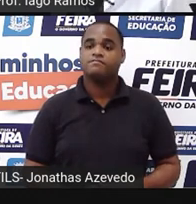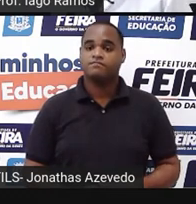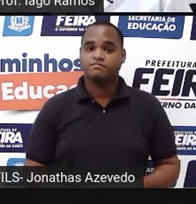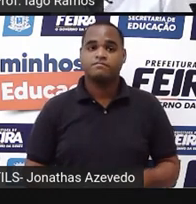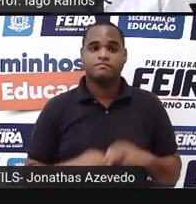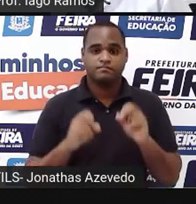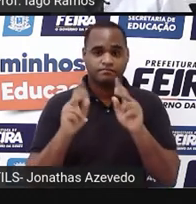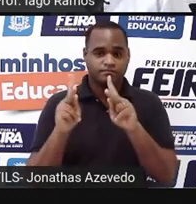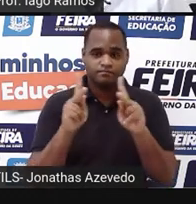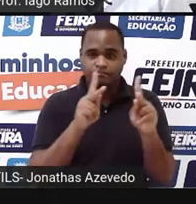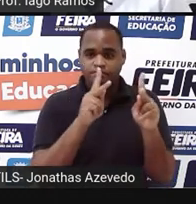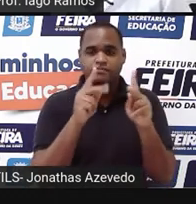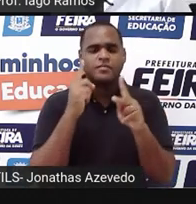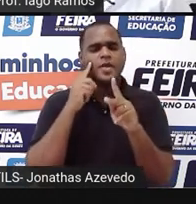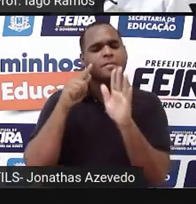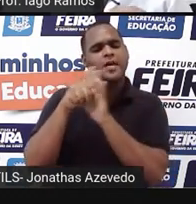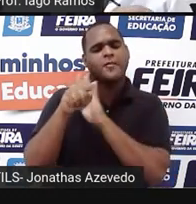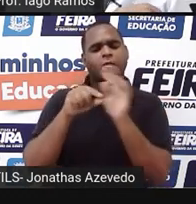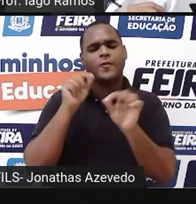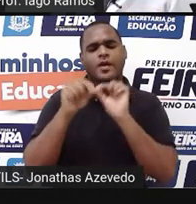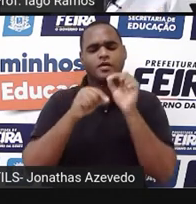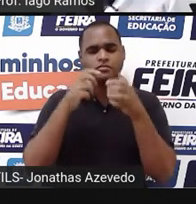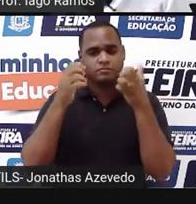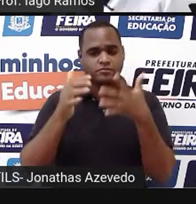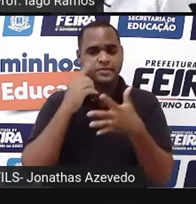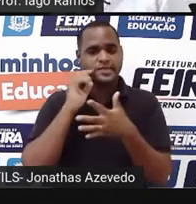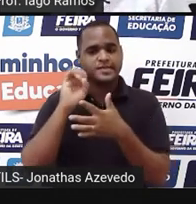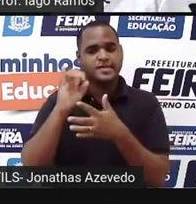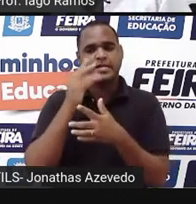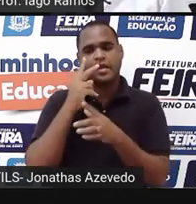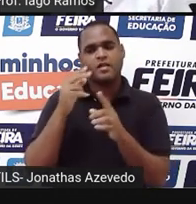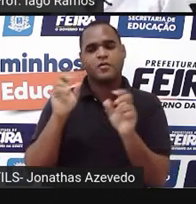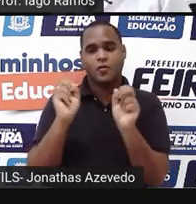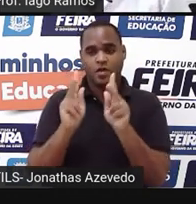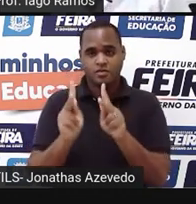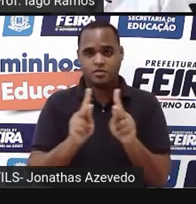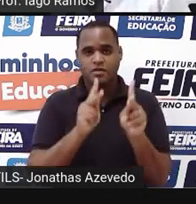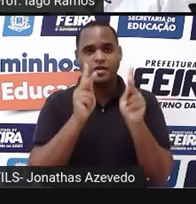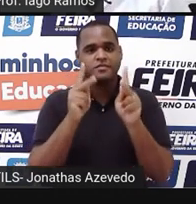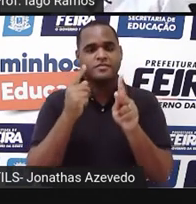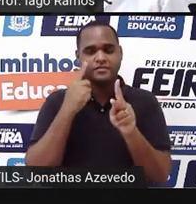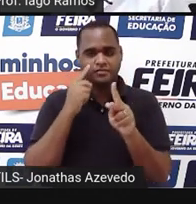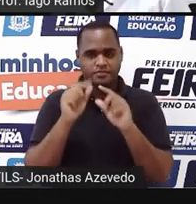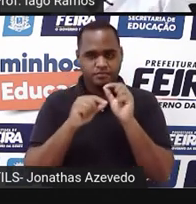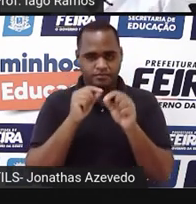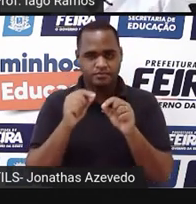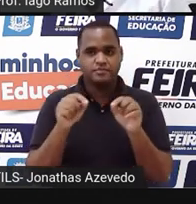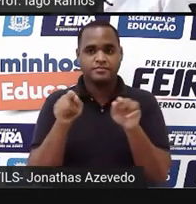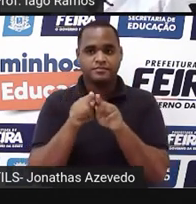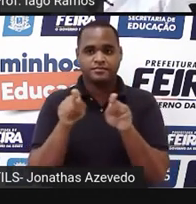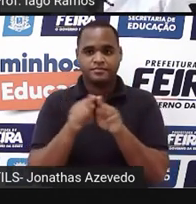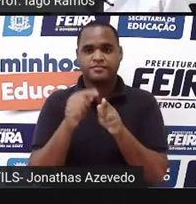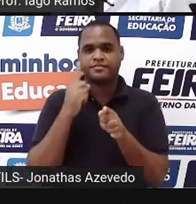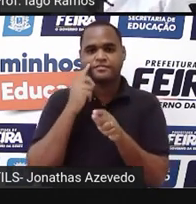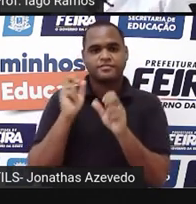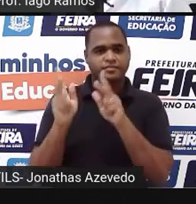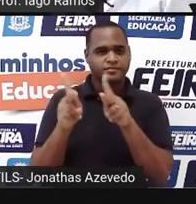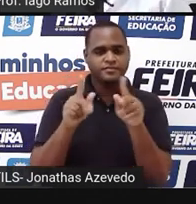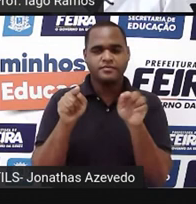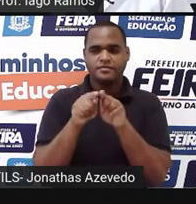Prontinho, mas aí você pode me perguntar, professor, e se a fração for completa? Olha só, a gente tem aqui o caso para a completa